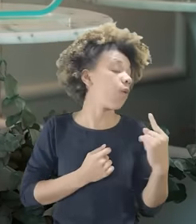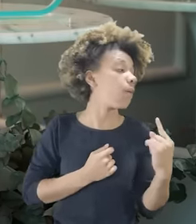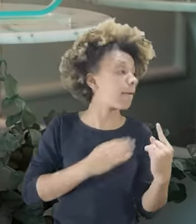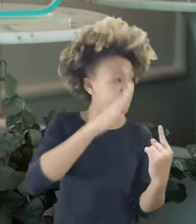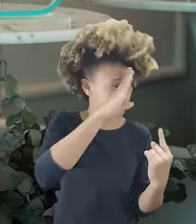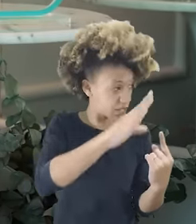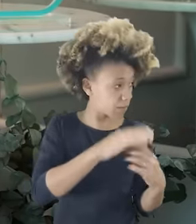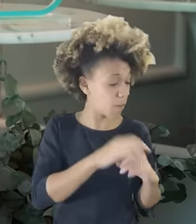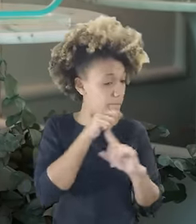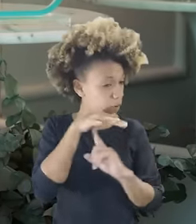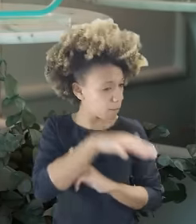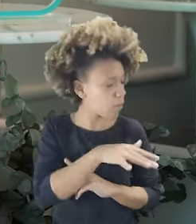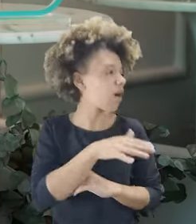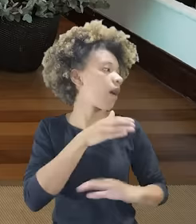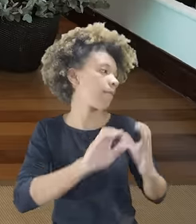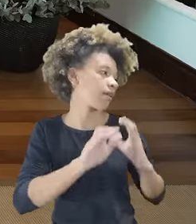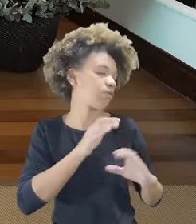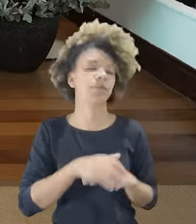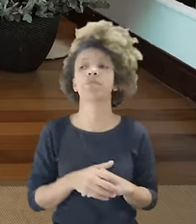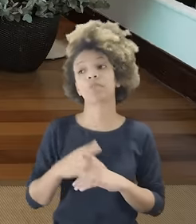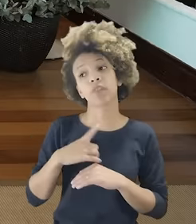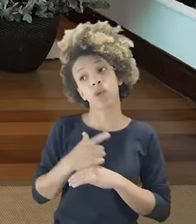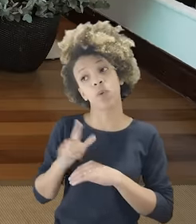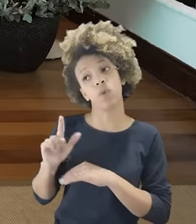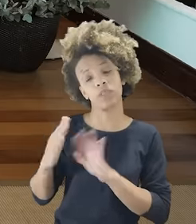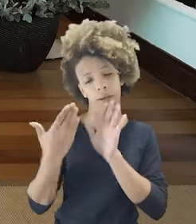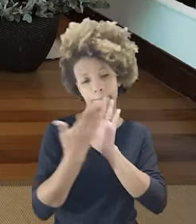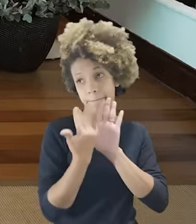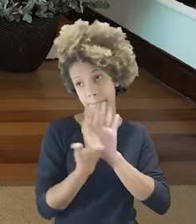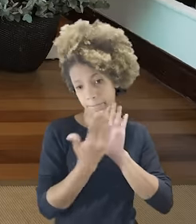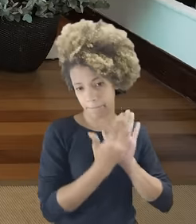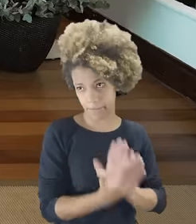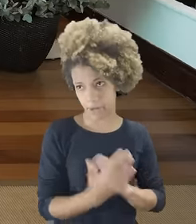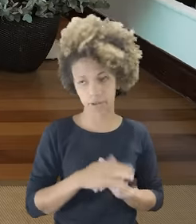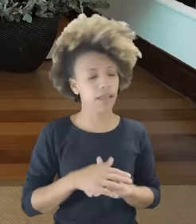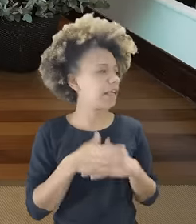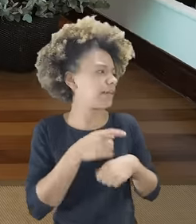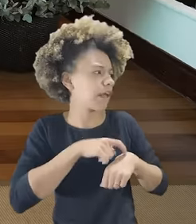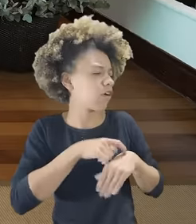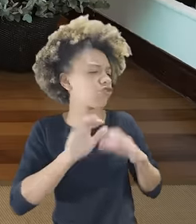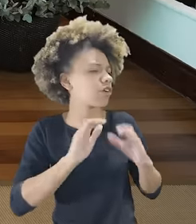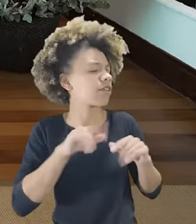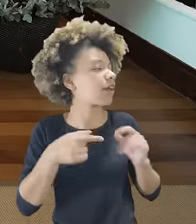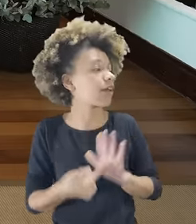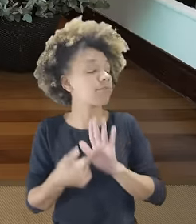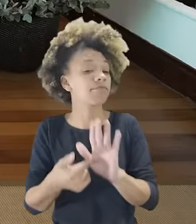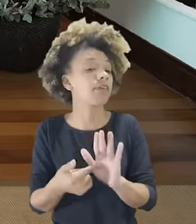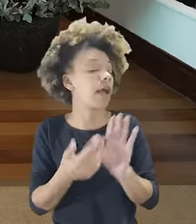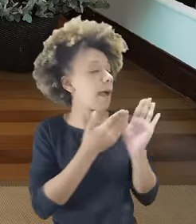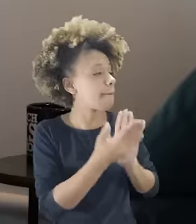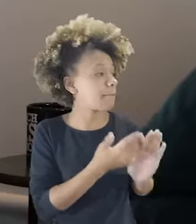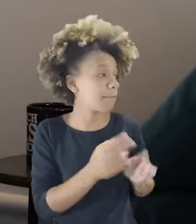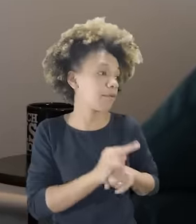destacou uma personalidade bombou é uma cantora bibliotecária pronto e aí na hora de cantar quem aparece a bibliotecária como é que